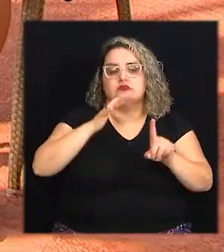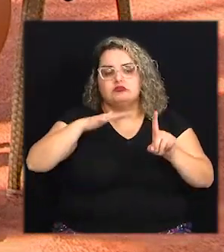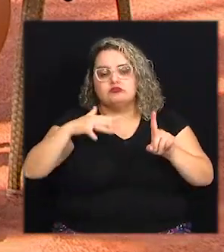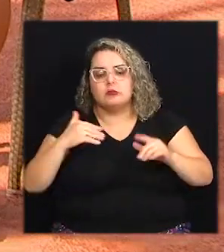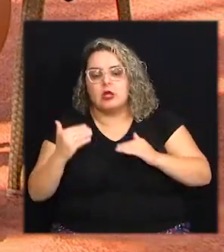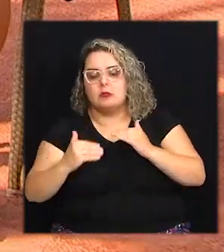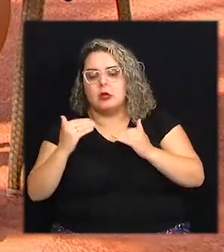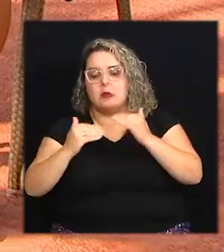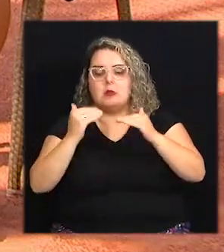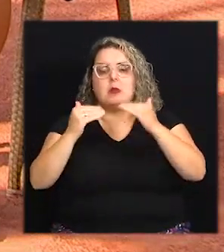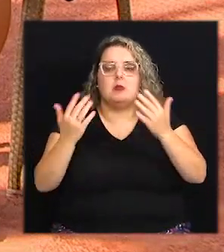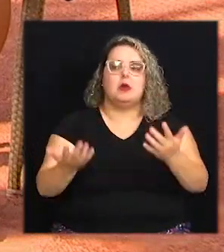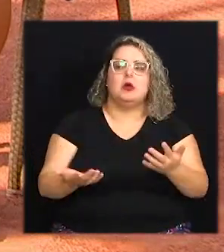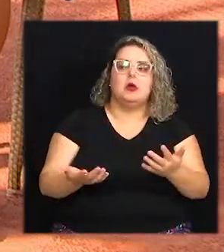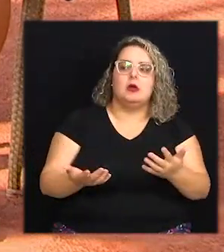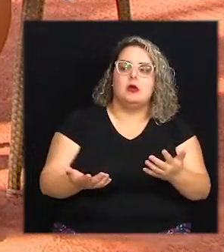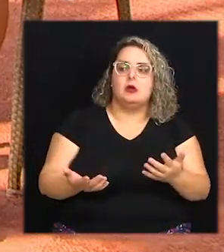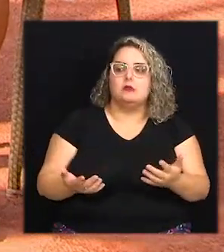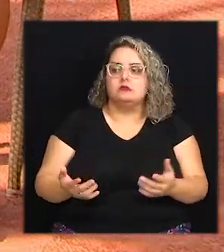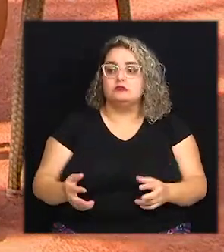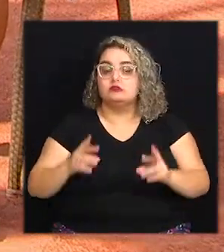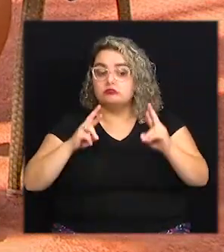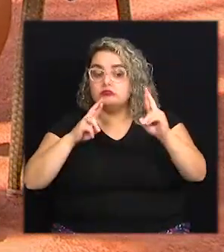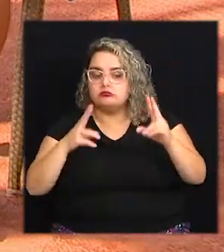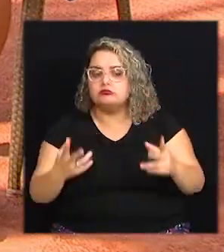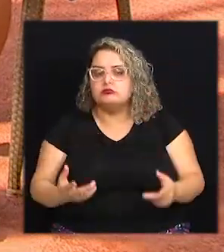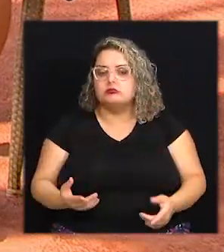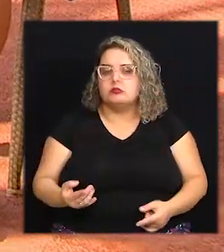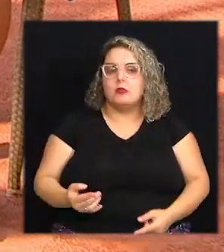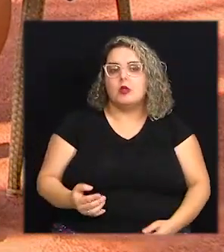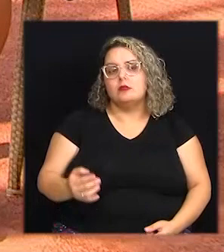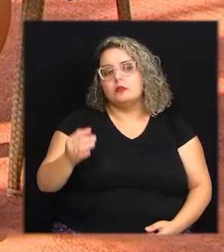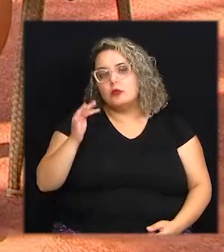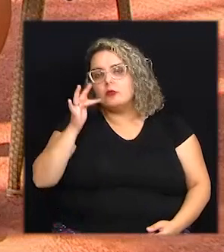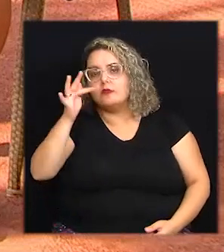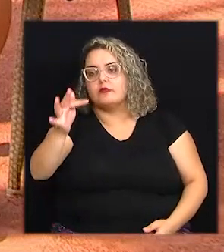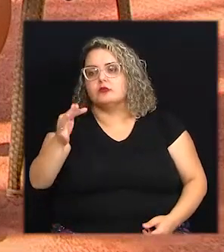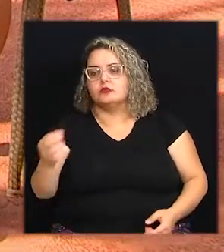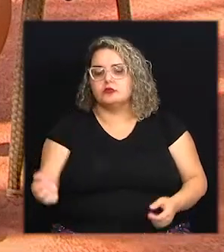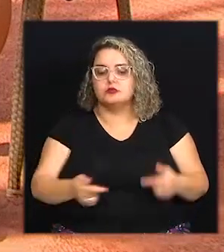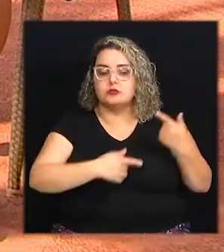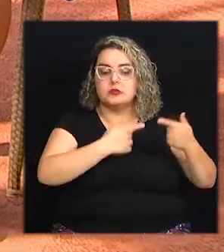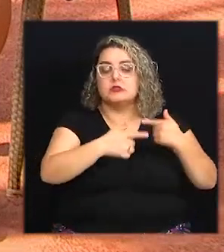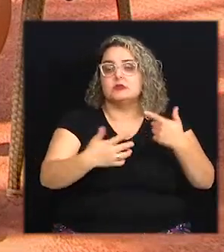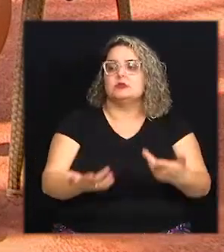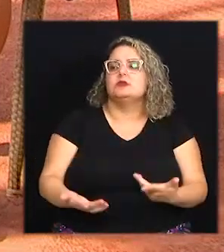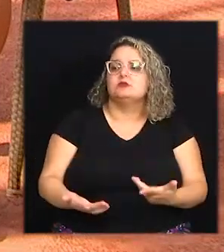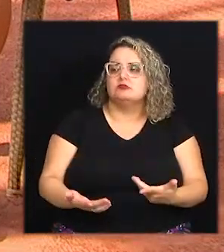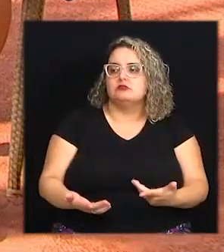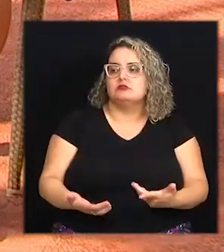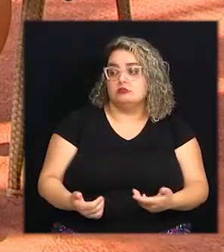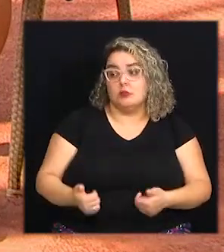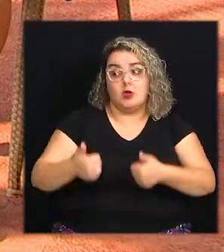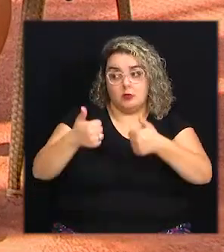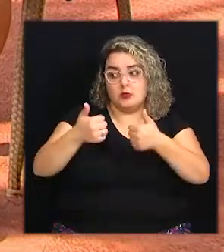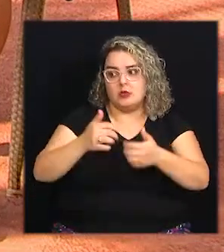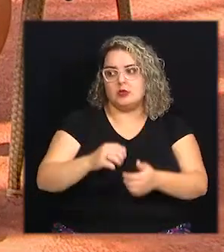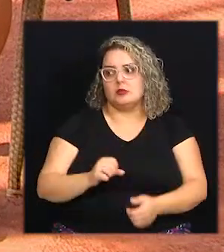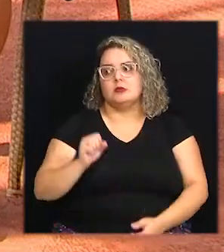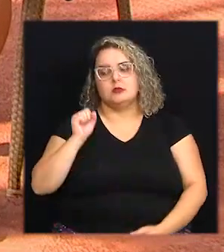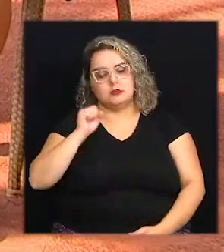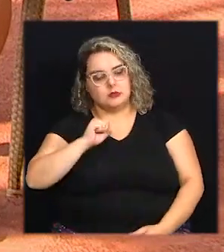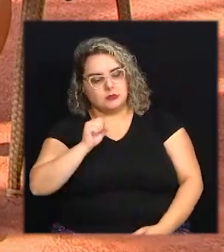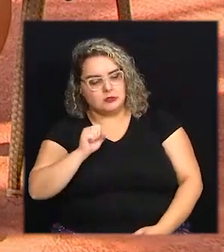que são ídolos, que construíram com uma esperança, uma expectativa dessa geração, é algo